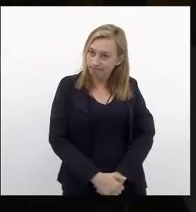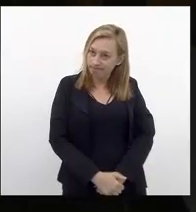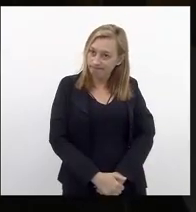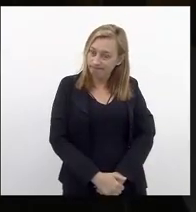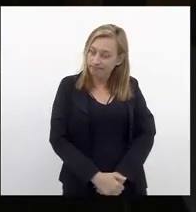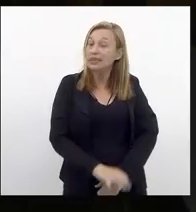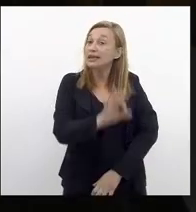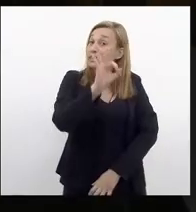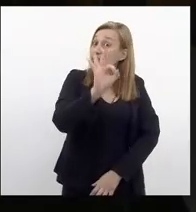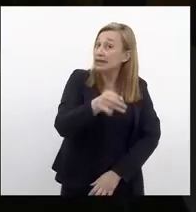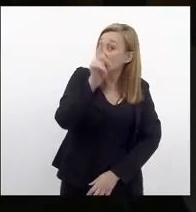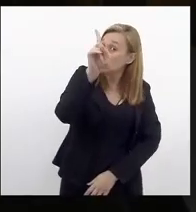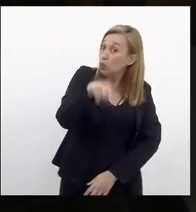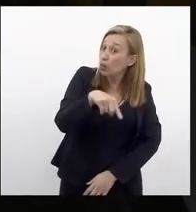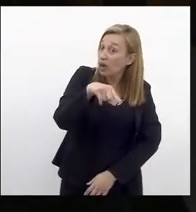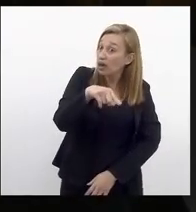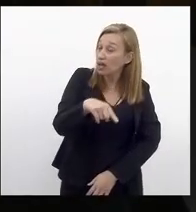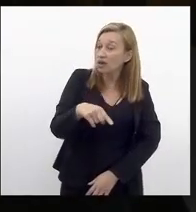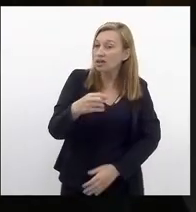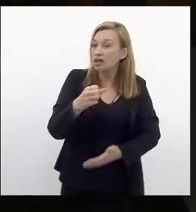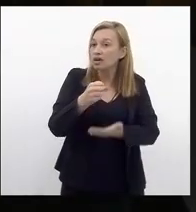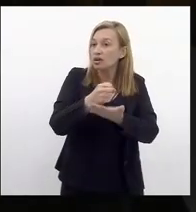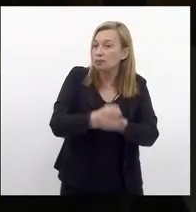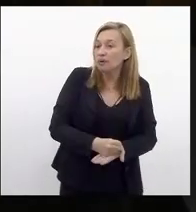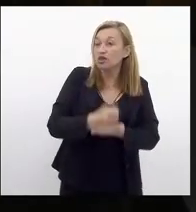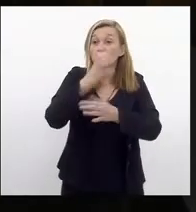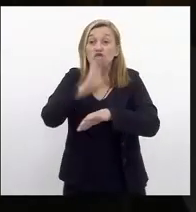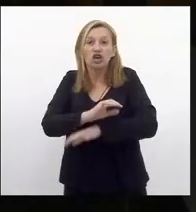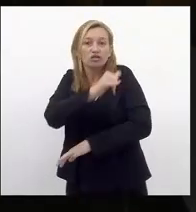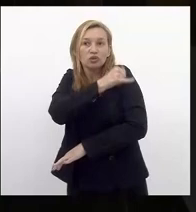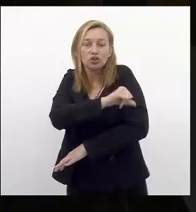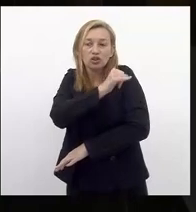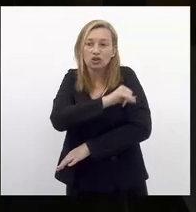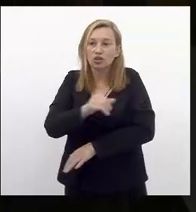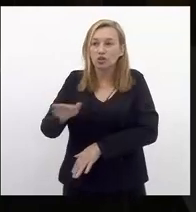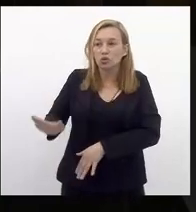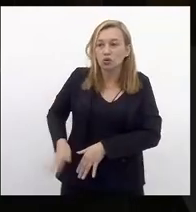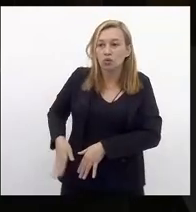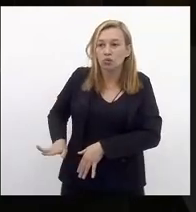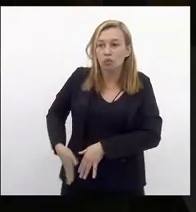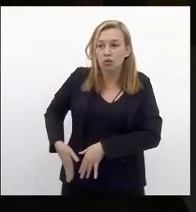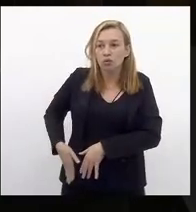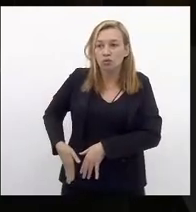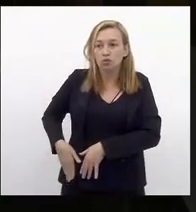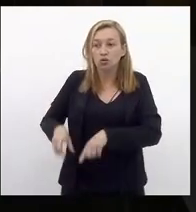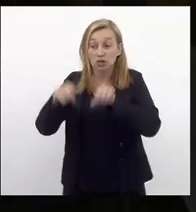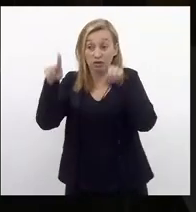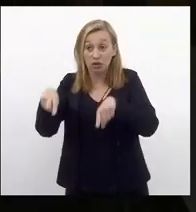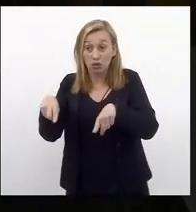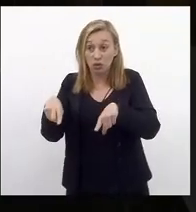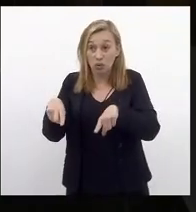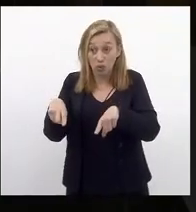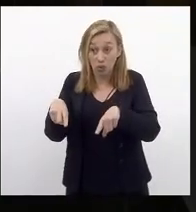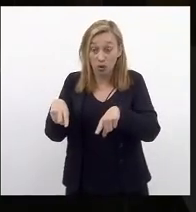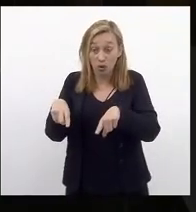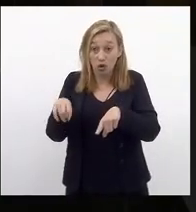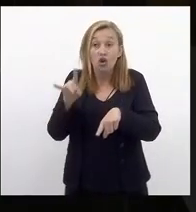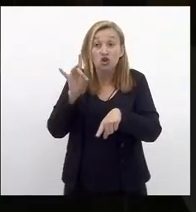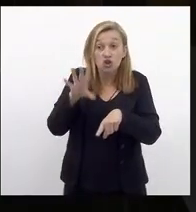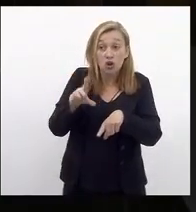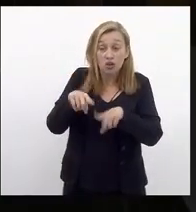o fato é que o peso do Estado do Rio de Janeiro no bolso do contribuinte só com